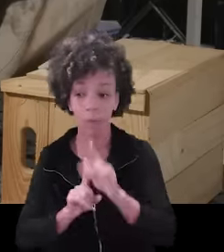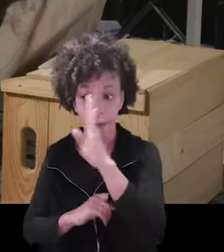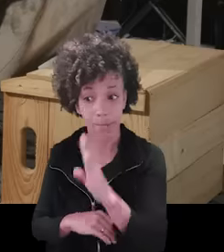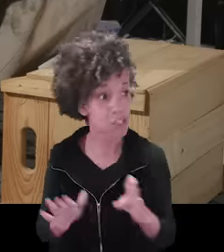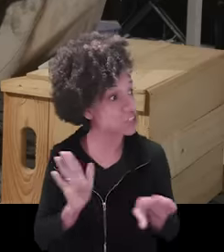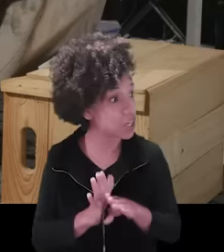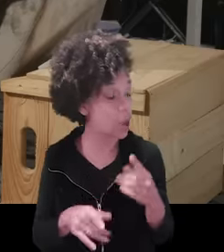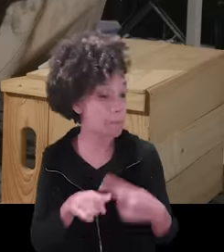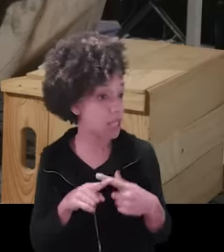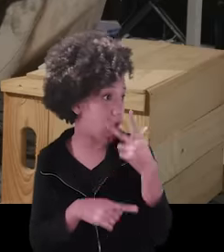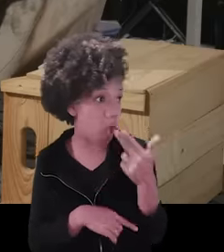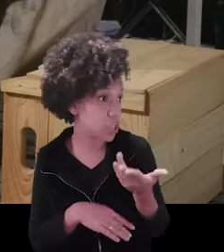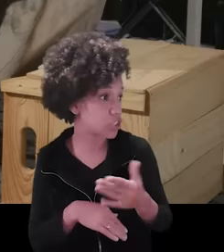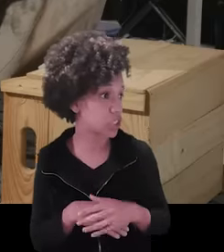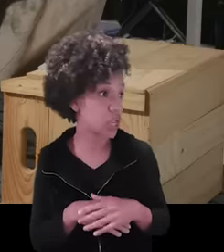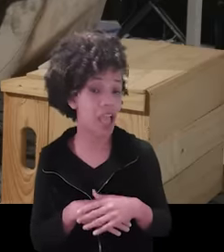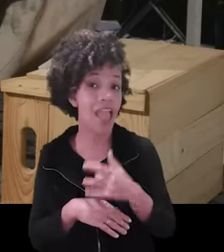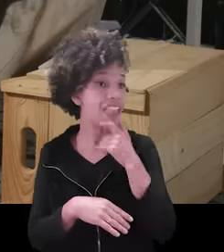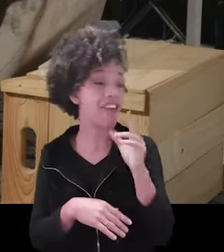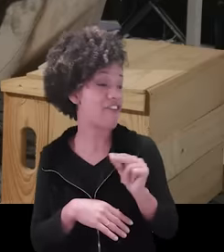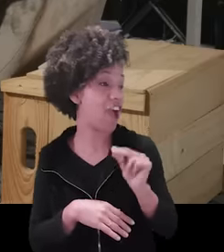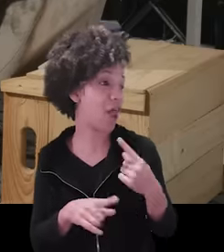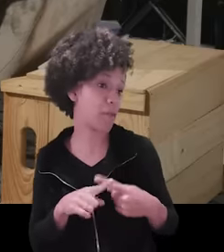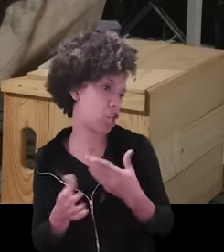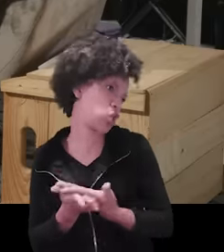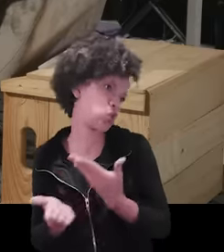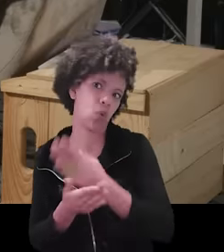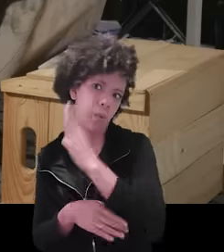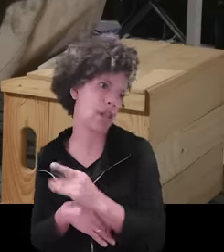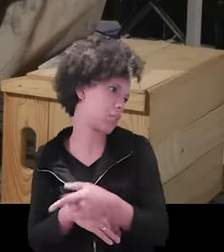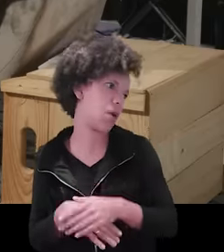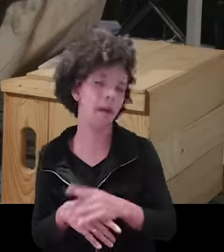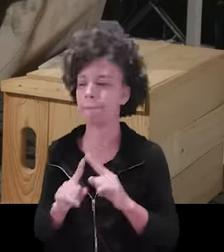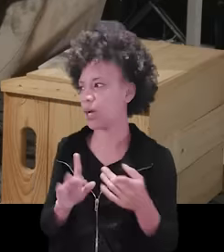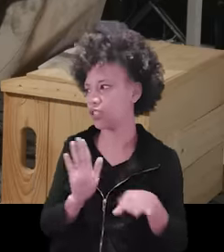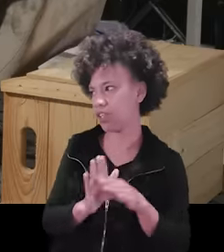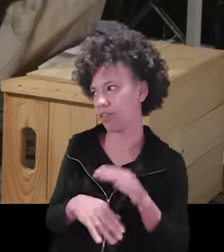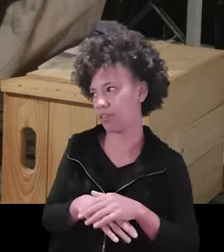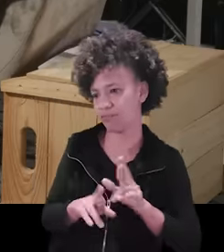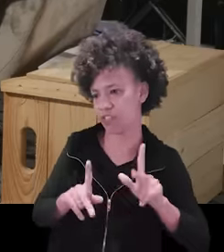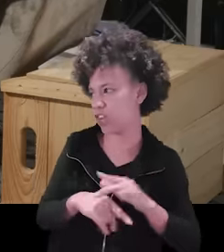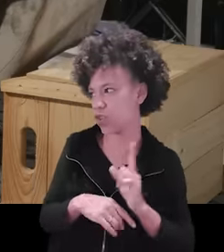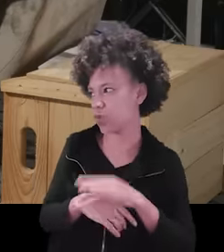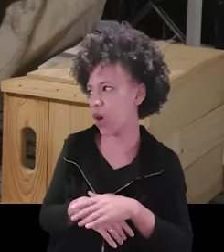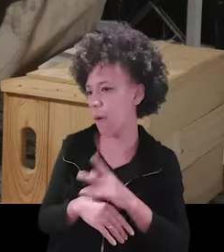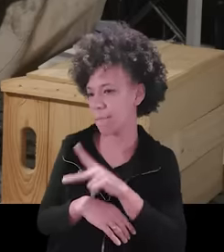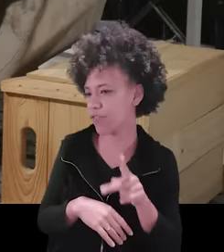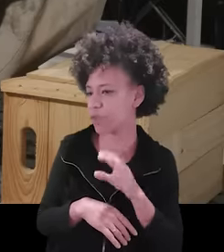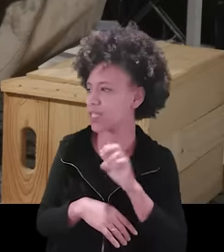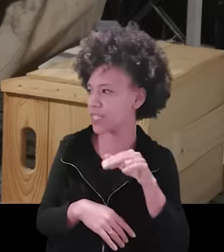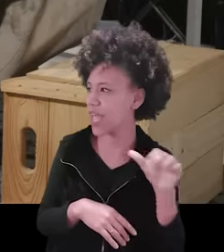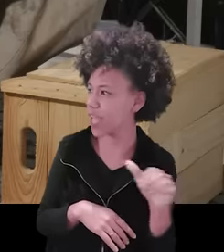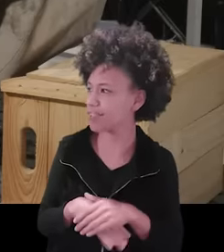disso com brasileiro que tava de chegar que a gente acha que a gente fala inglês porque a gente estudou inglês aqui só que chegar lá o professor doce